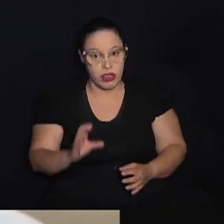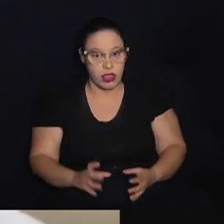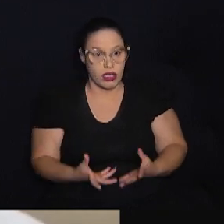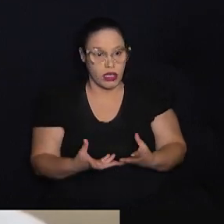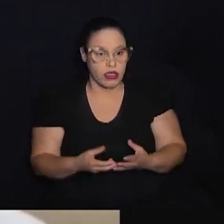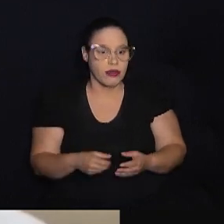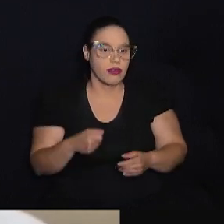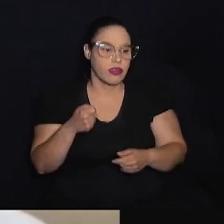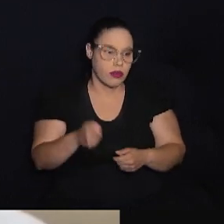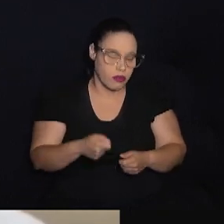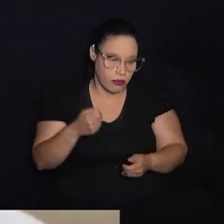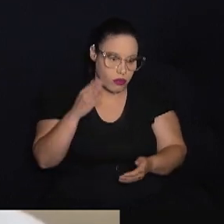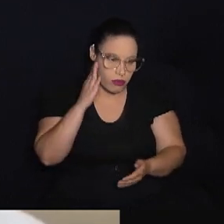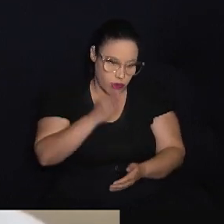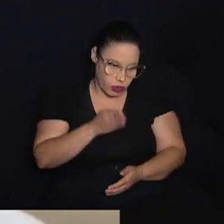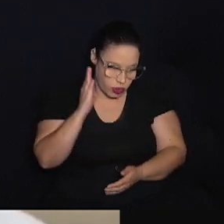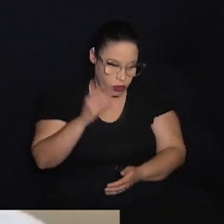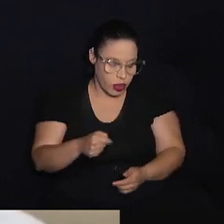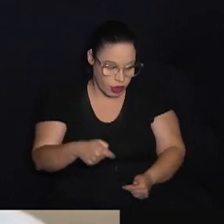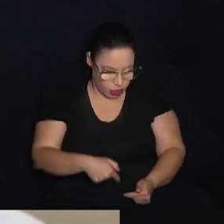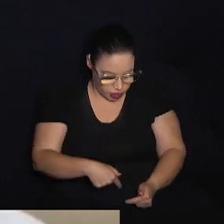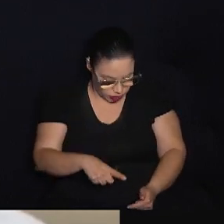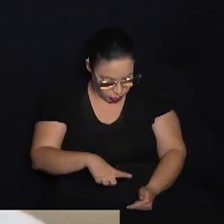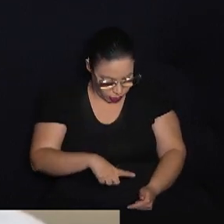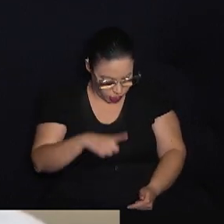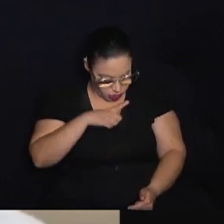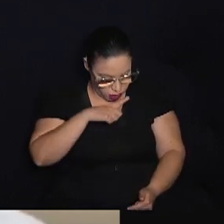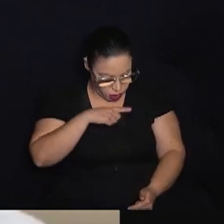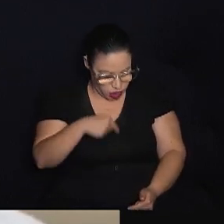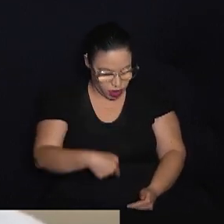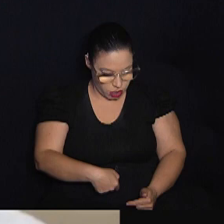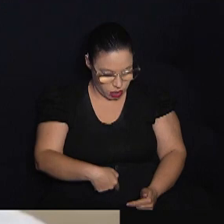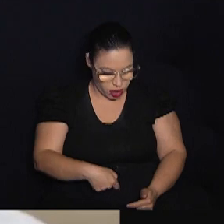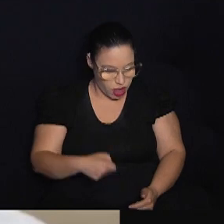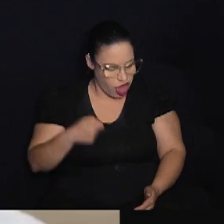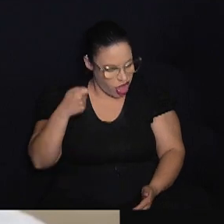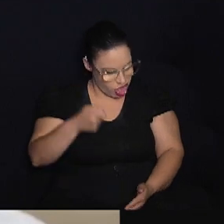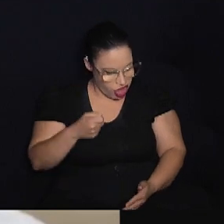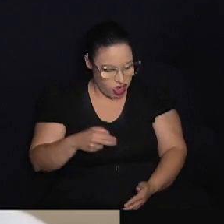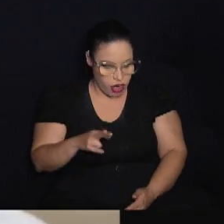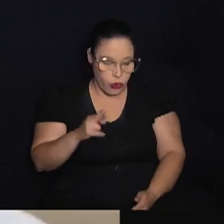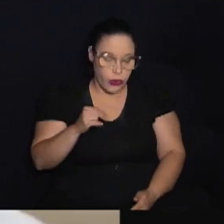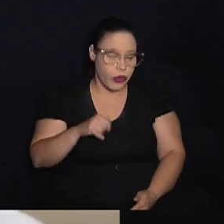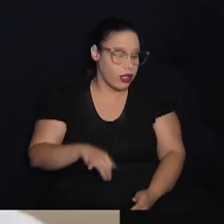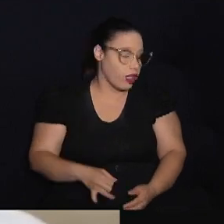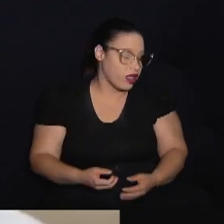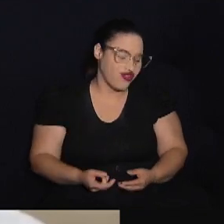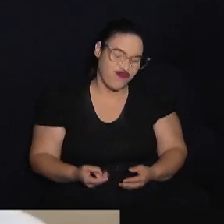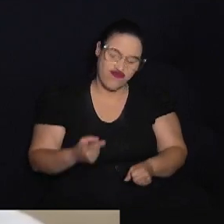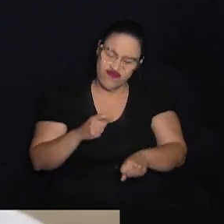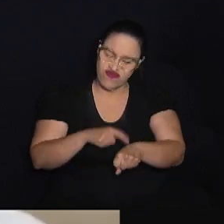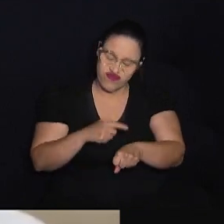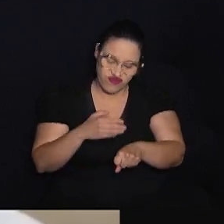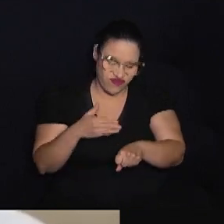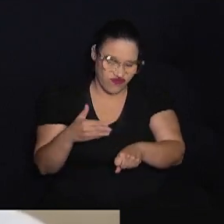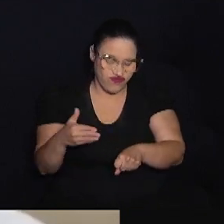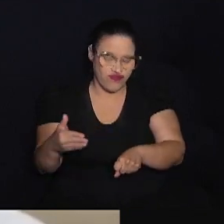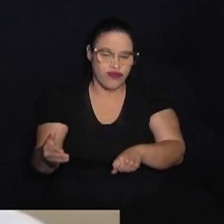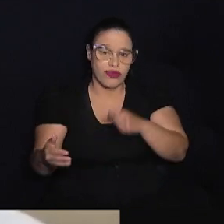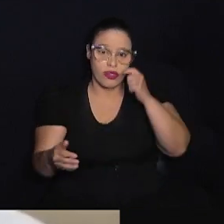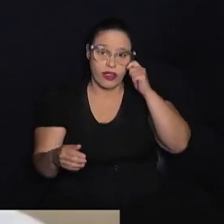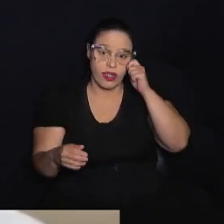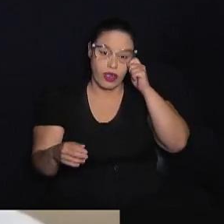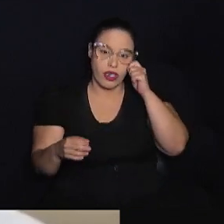essas próprias infecções. Já tem o tumor lá, tá dentro da bexiga, e ele está causando essas infecções. E aí, quando você tem várias infecções, você